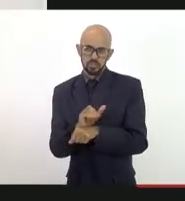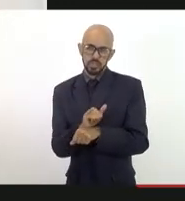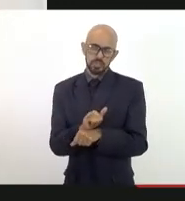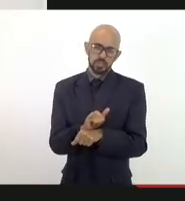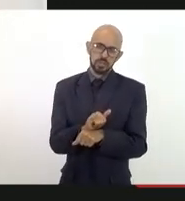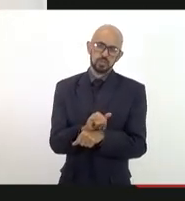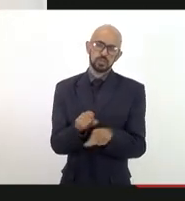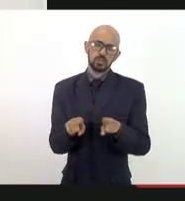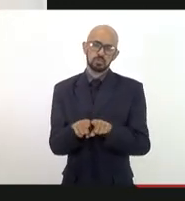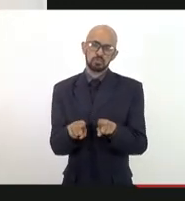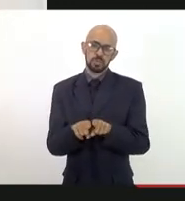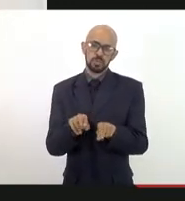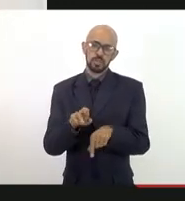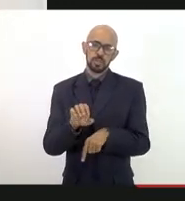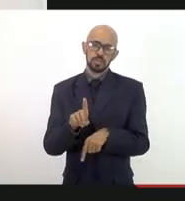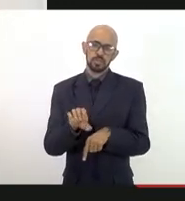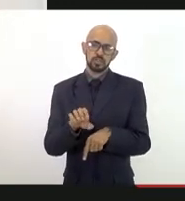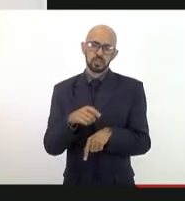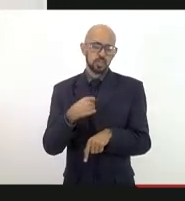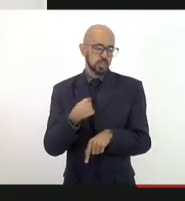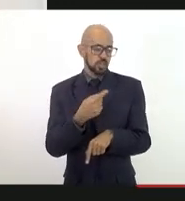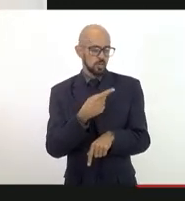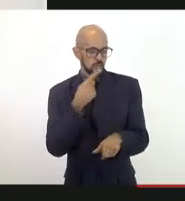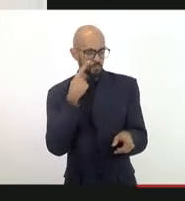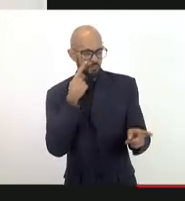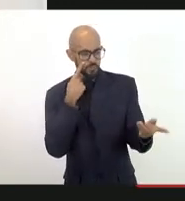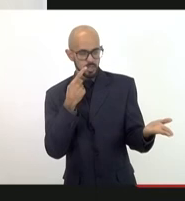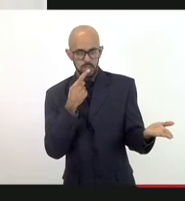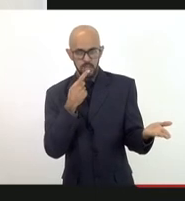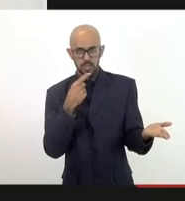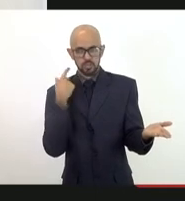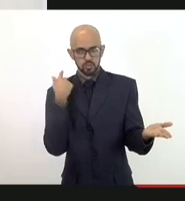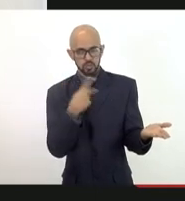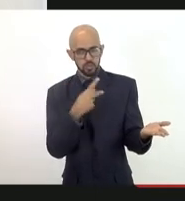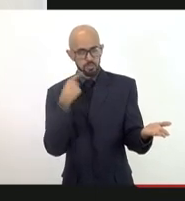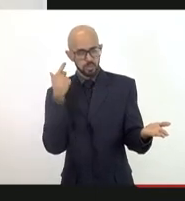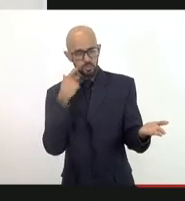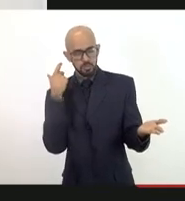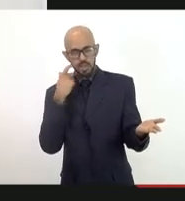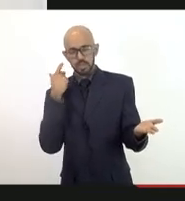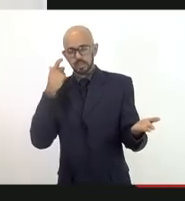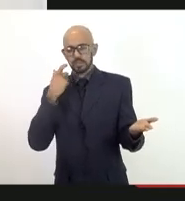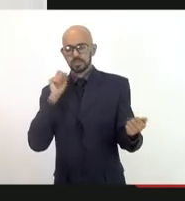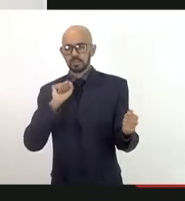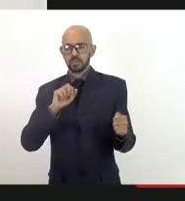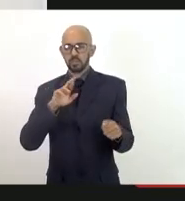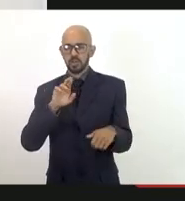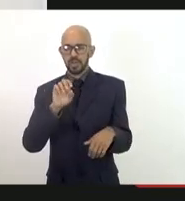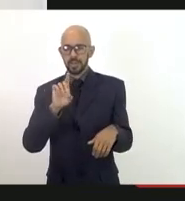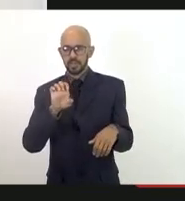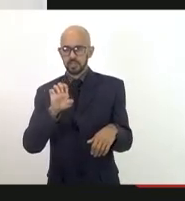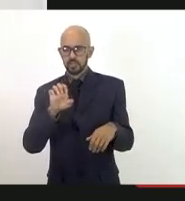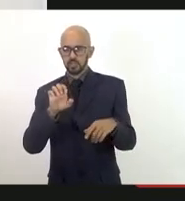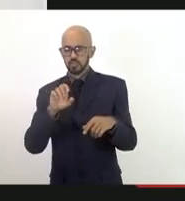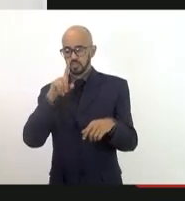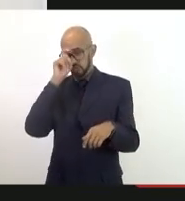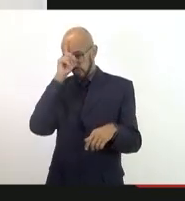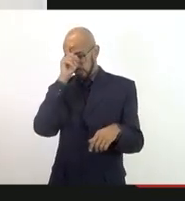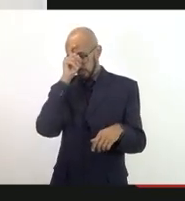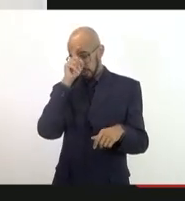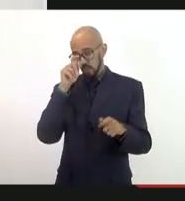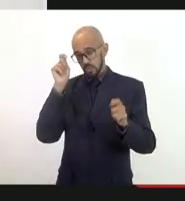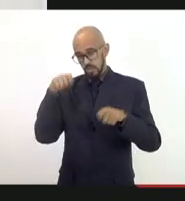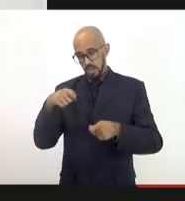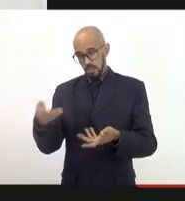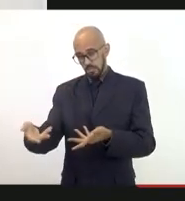preocupação, deputada, com o Hospital Santa Maria, o diretor está aqui conosco, né? Porque é só essa articulação em rede dos hospitais que pode absorver os casos de